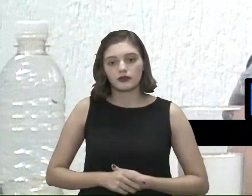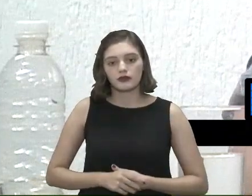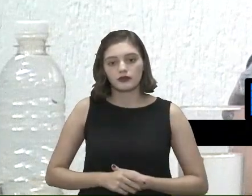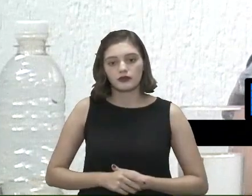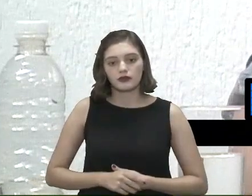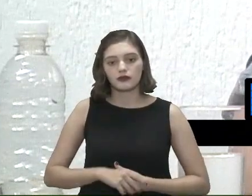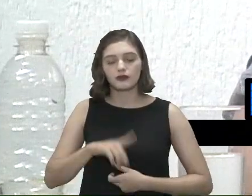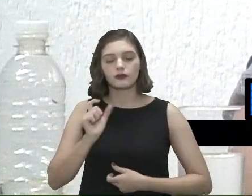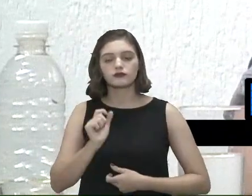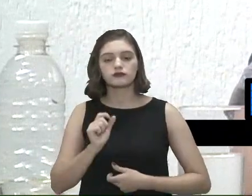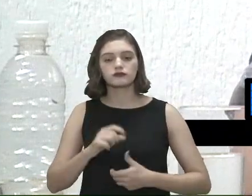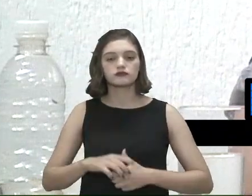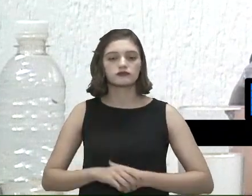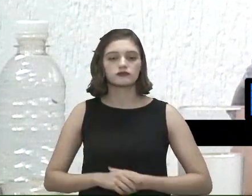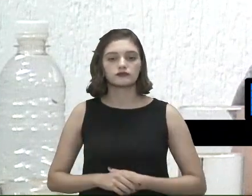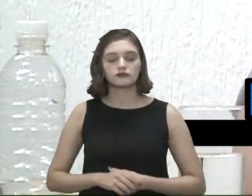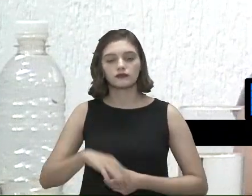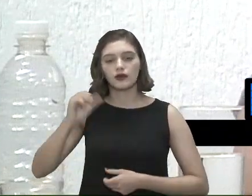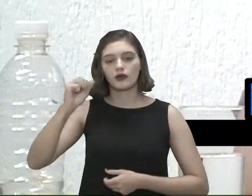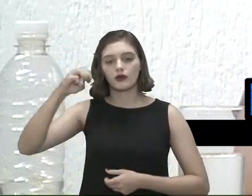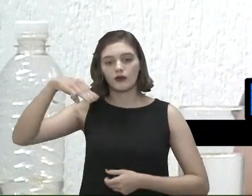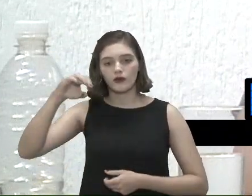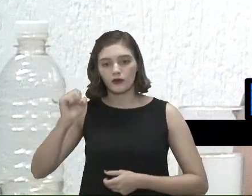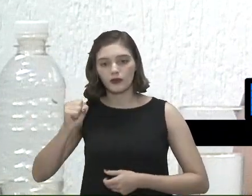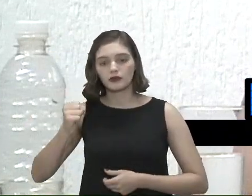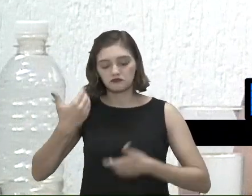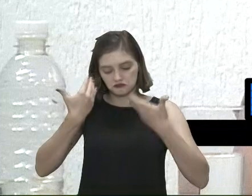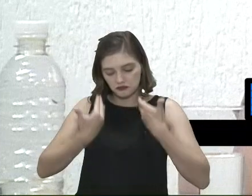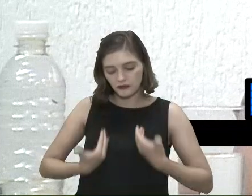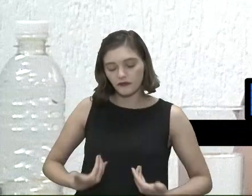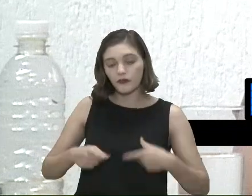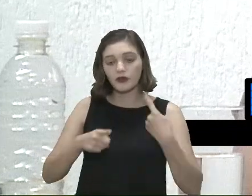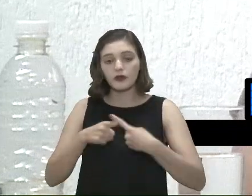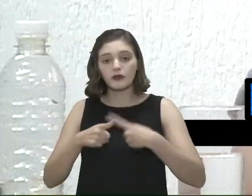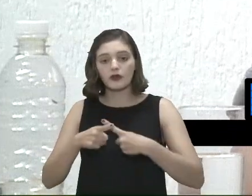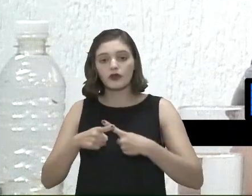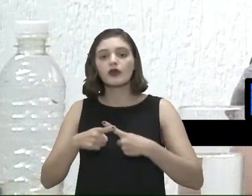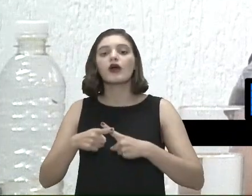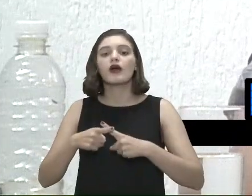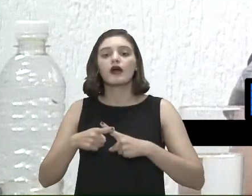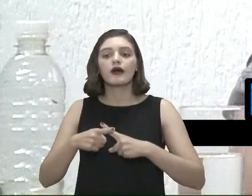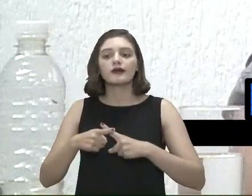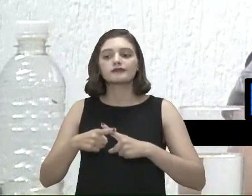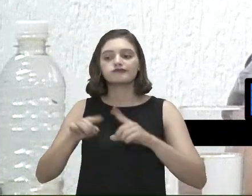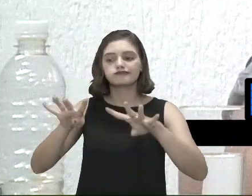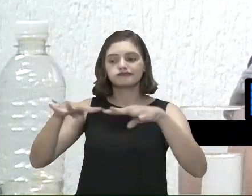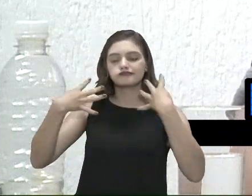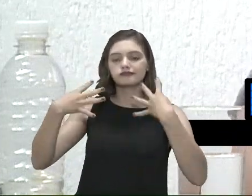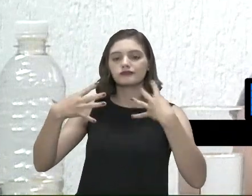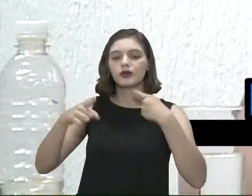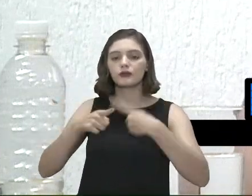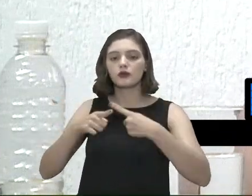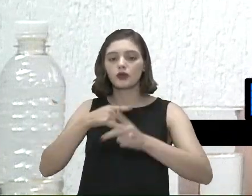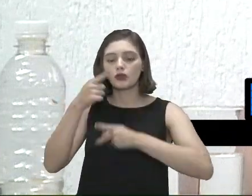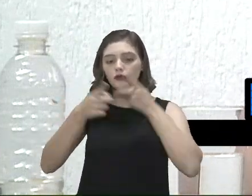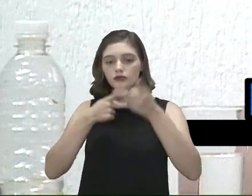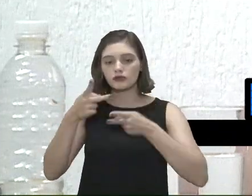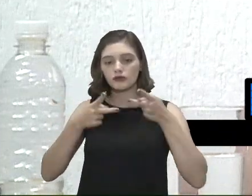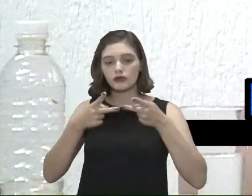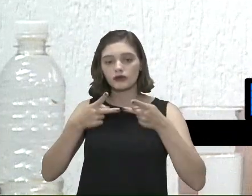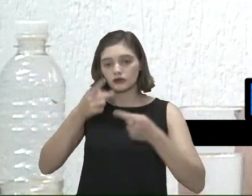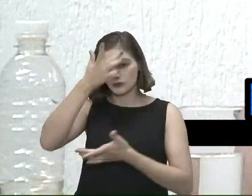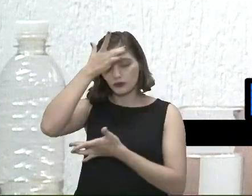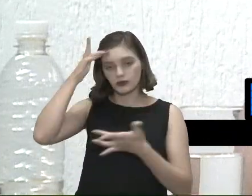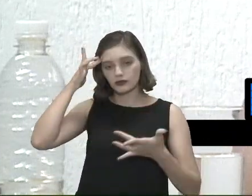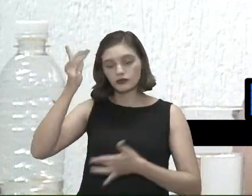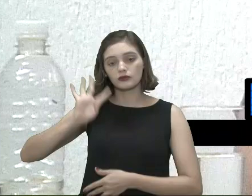A questão do AME estar aqui nesse momento é uma questão que me chama muita atenção, porque quando nós estamos falando de